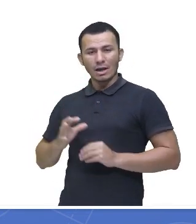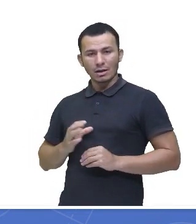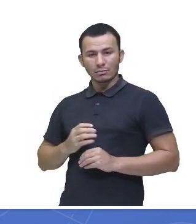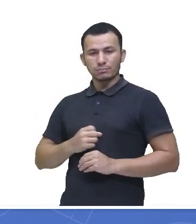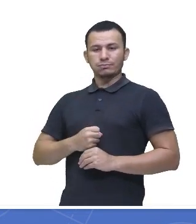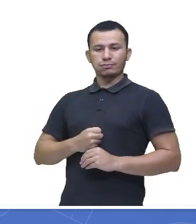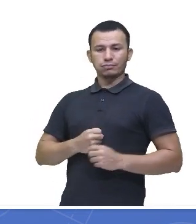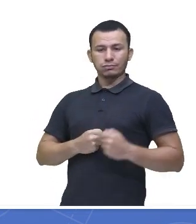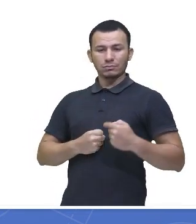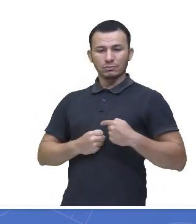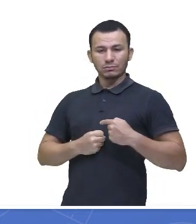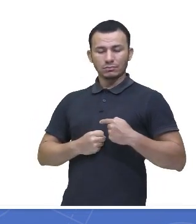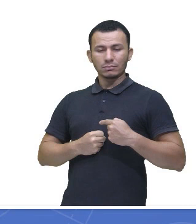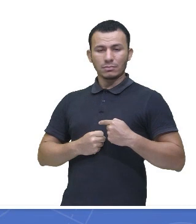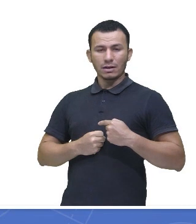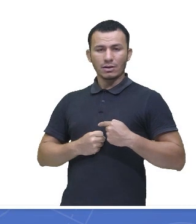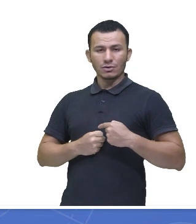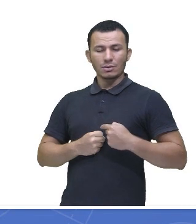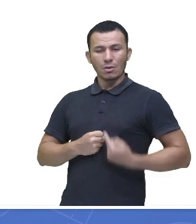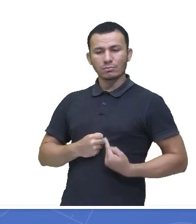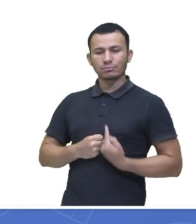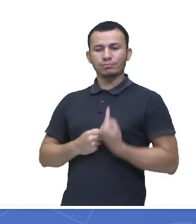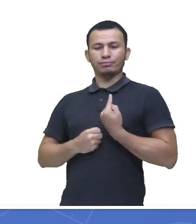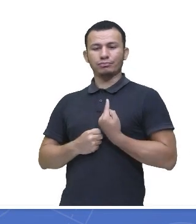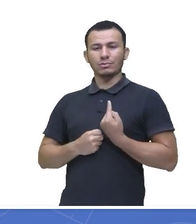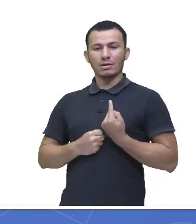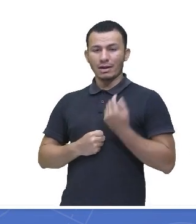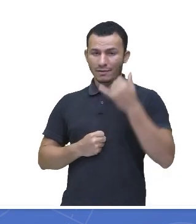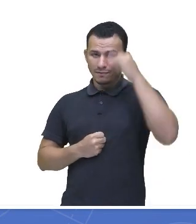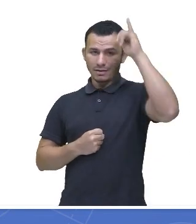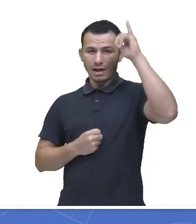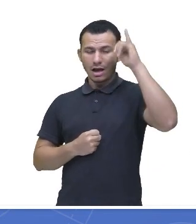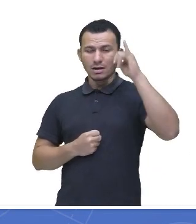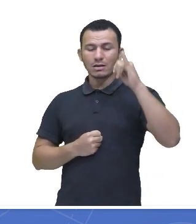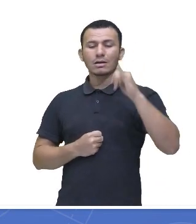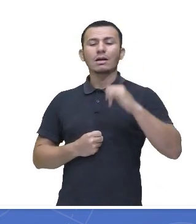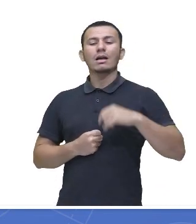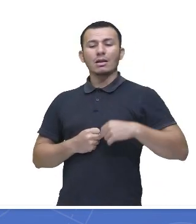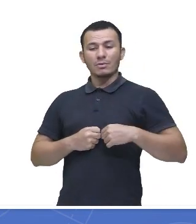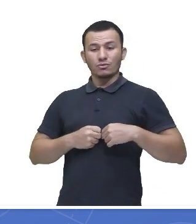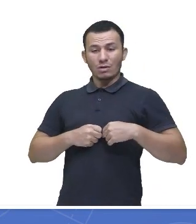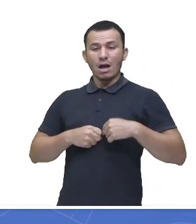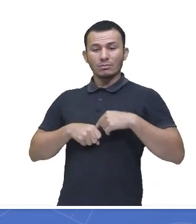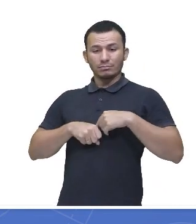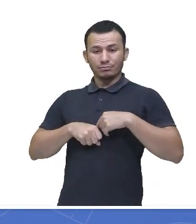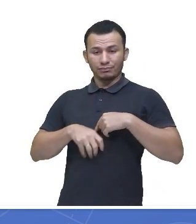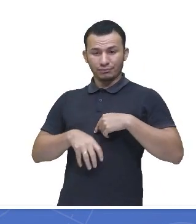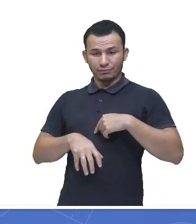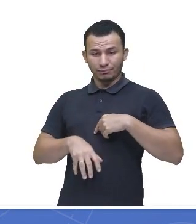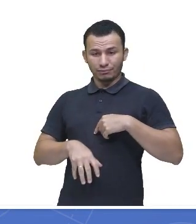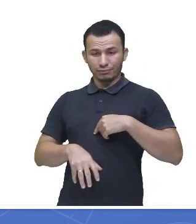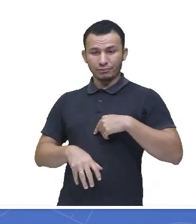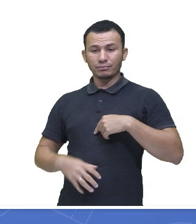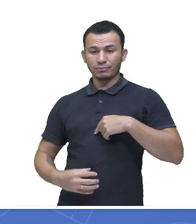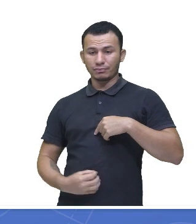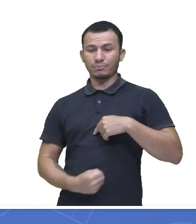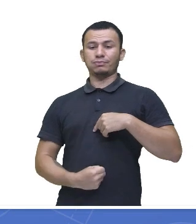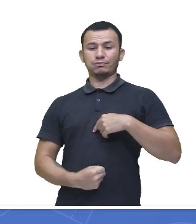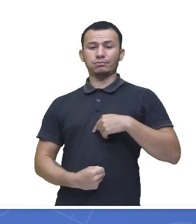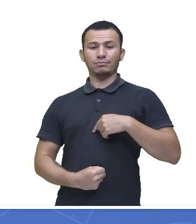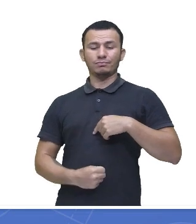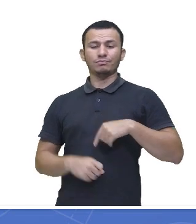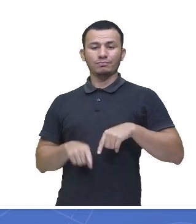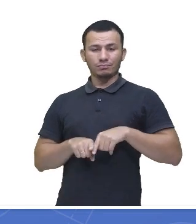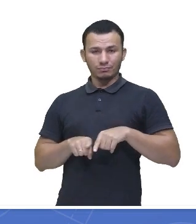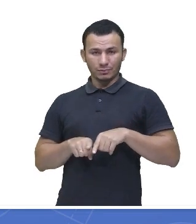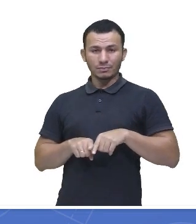do estômago para o bolo alimentar não voltar. E no final ele vai prender também e ele só vai soltar o quimo quando for para o